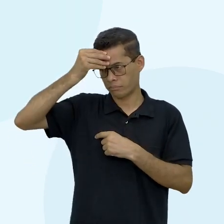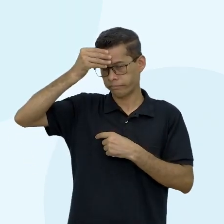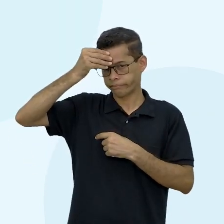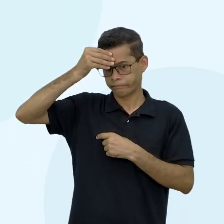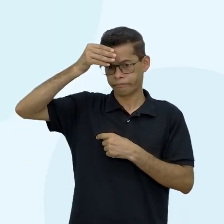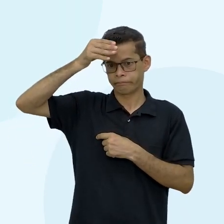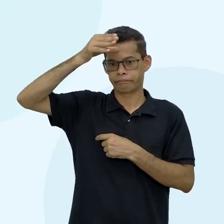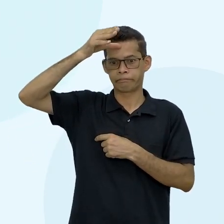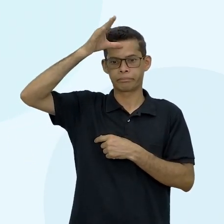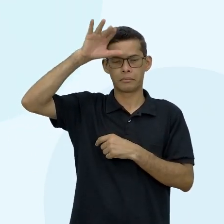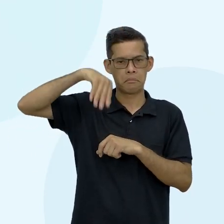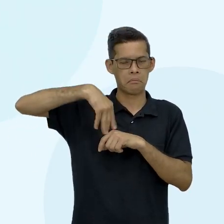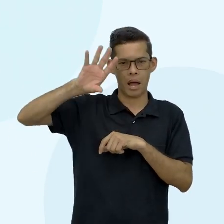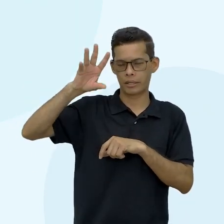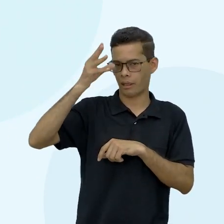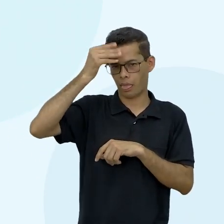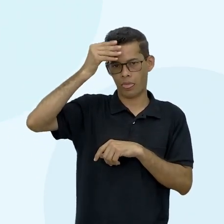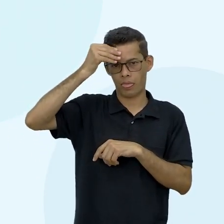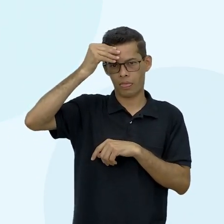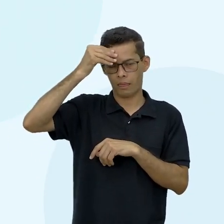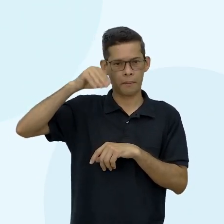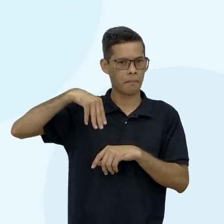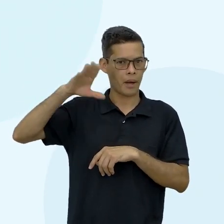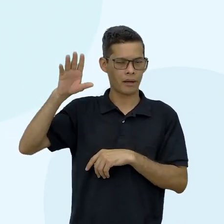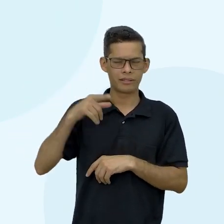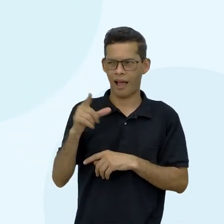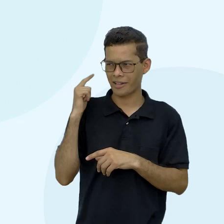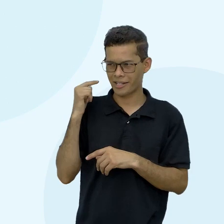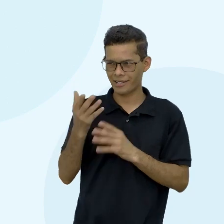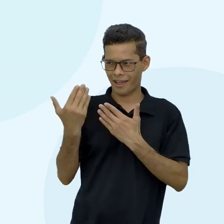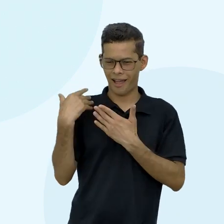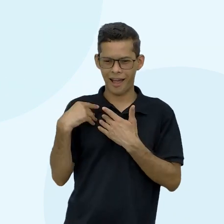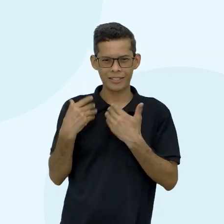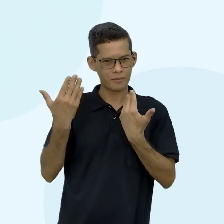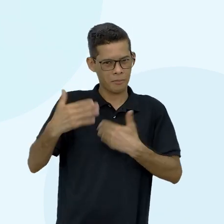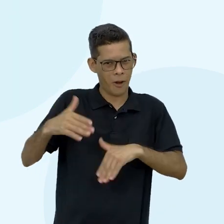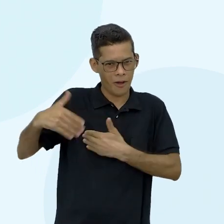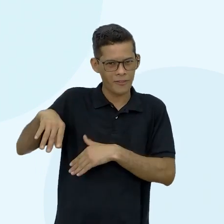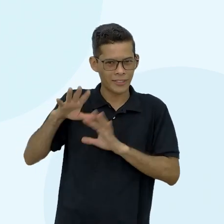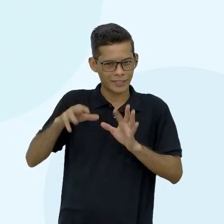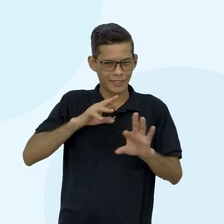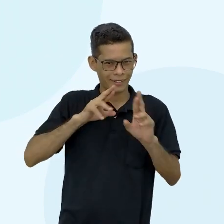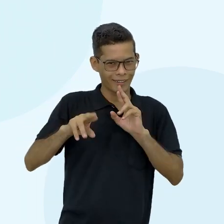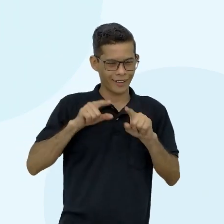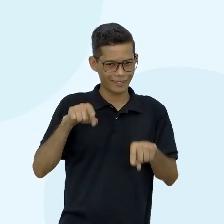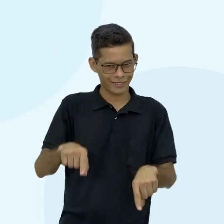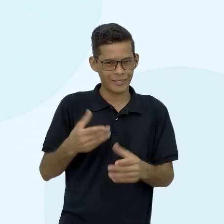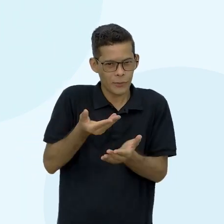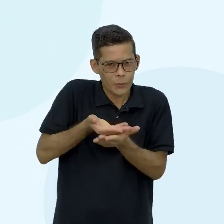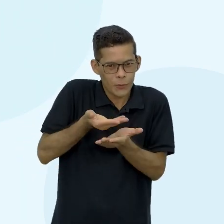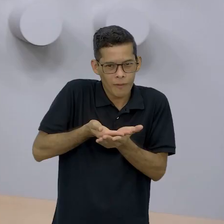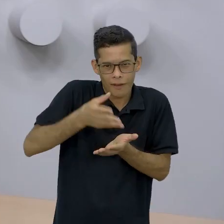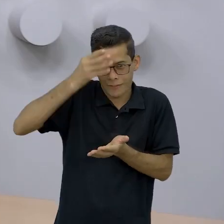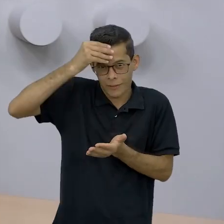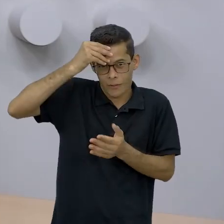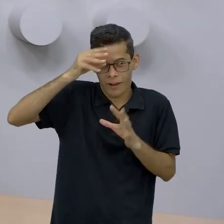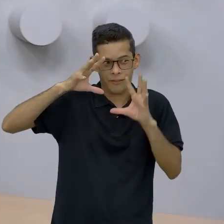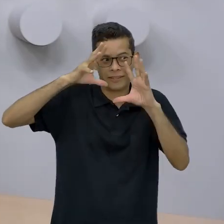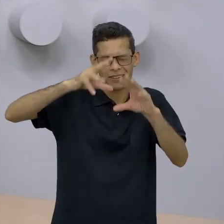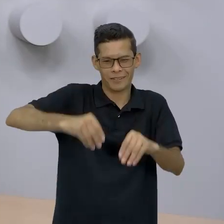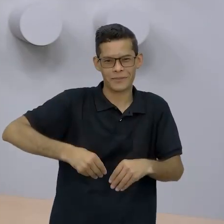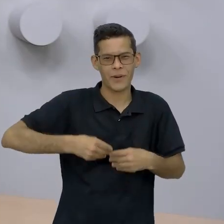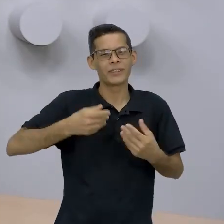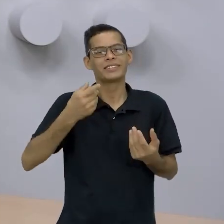ambulante. Exato. Muitos de nós, inclusive, fizemos provas assim. Sim. Né? E muitos professores da antiga tinham essa ideia de que